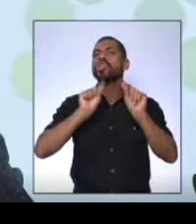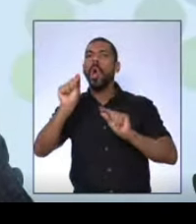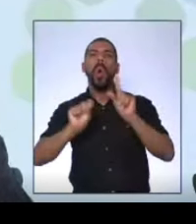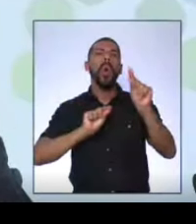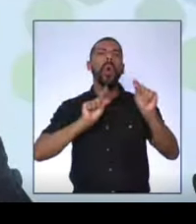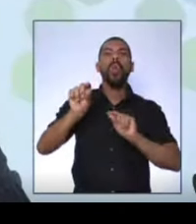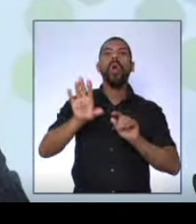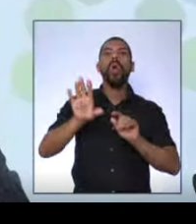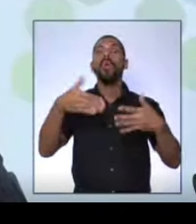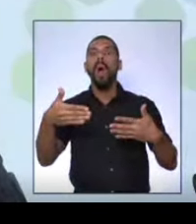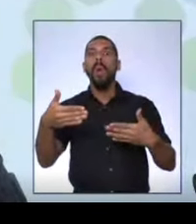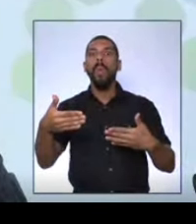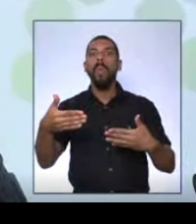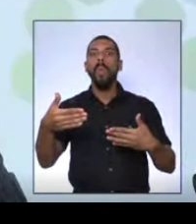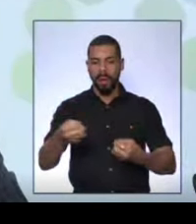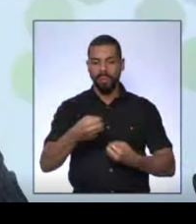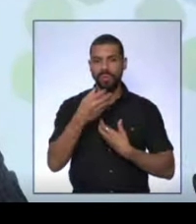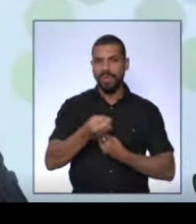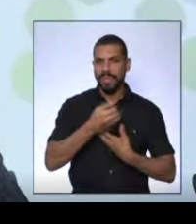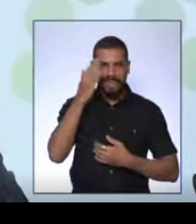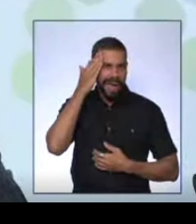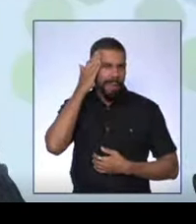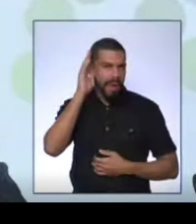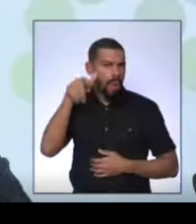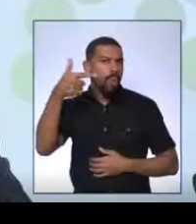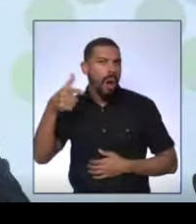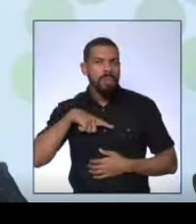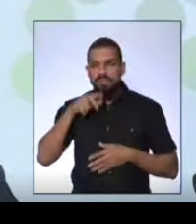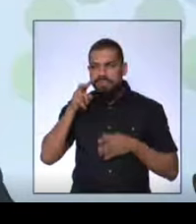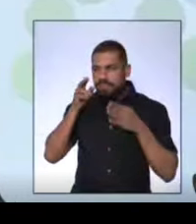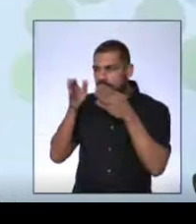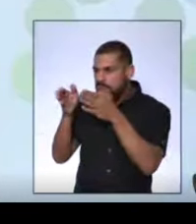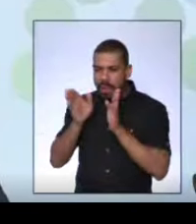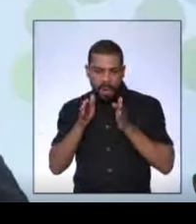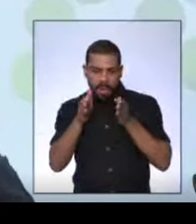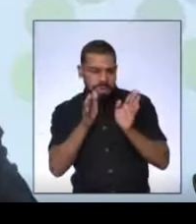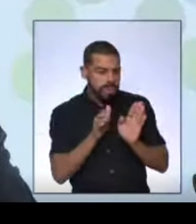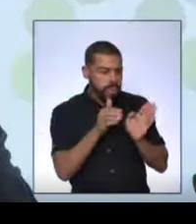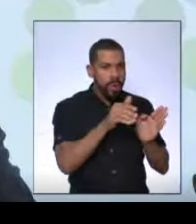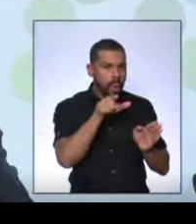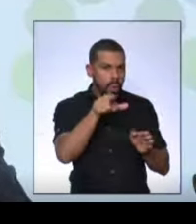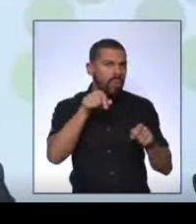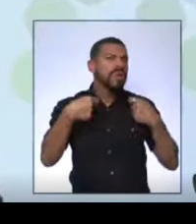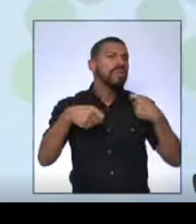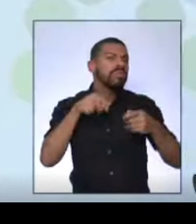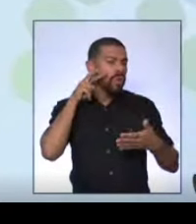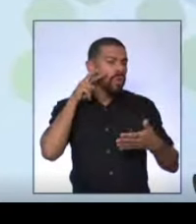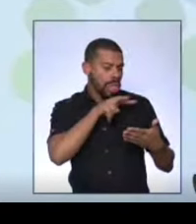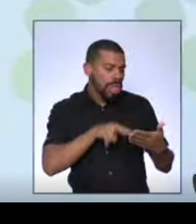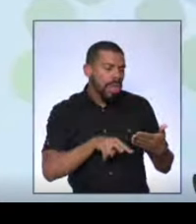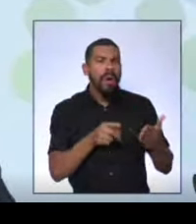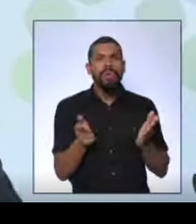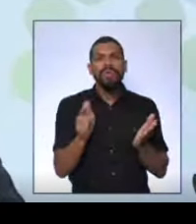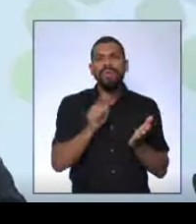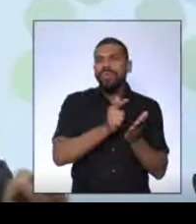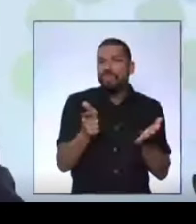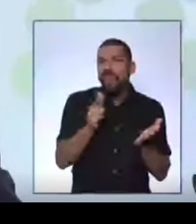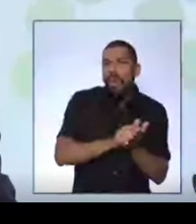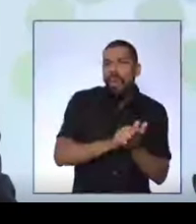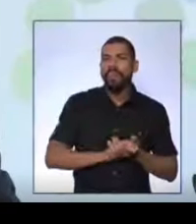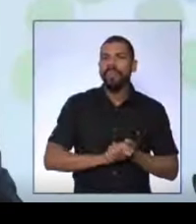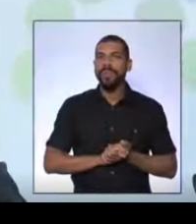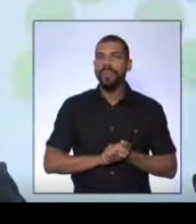bem a notícia, saber escolher muito bem onde você escolhe, o que você lê, né? Que jornal você lê,